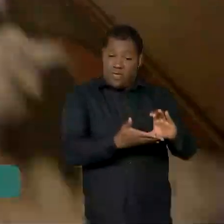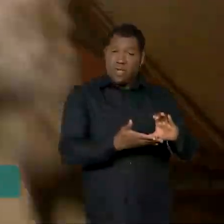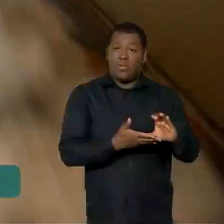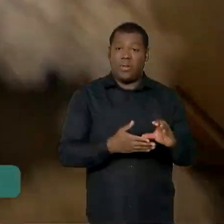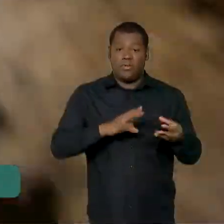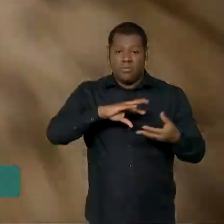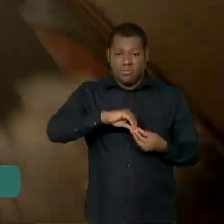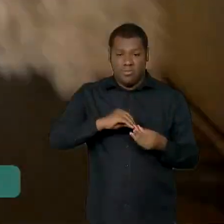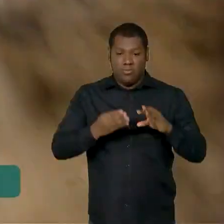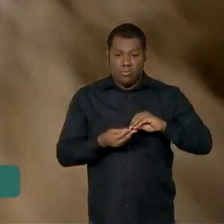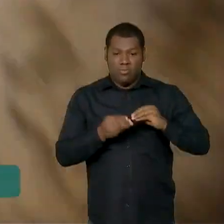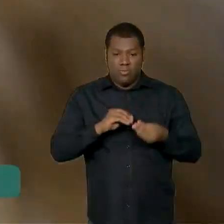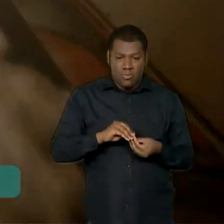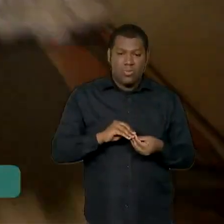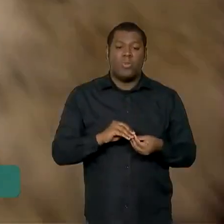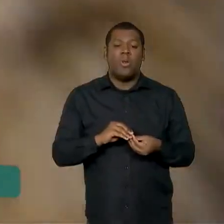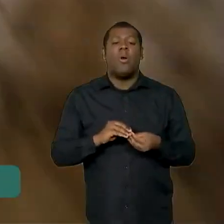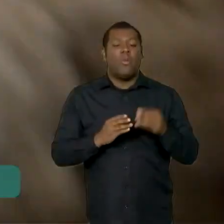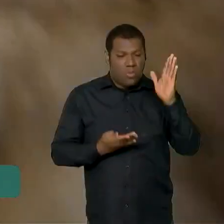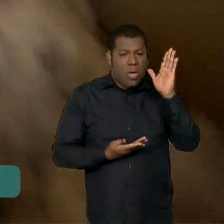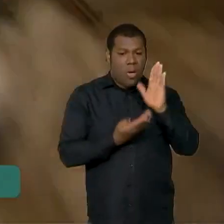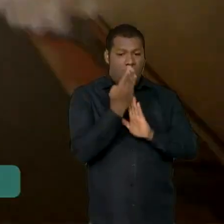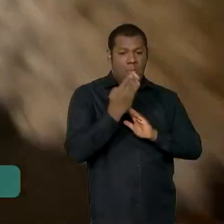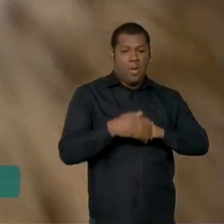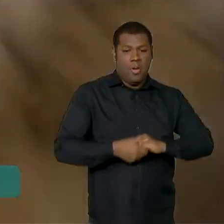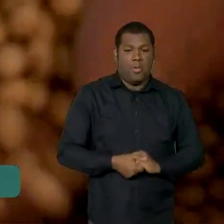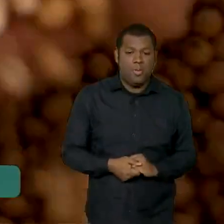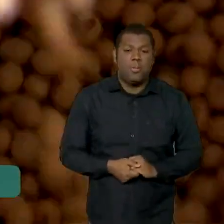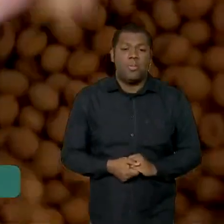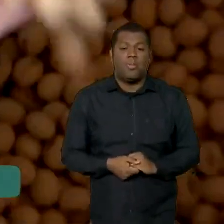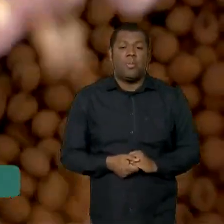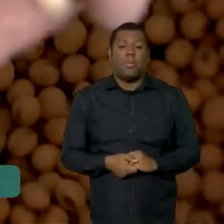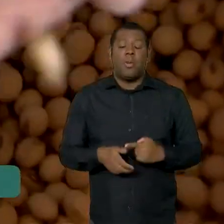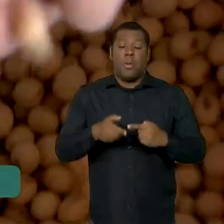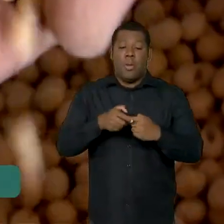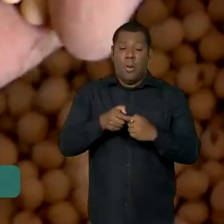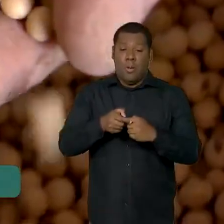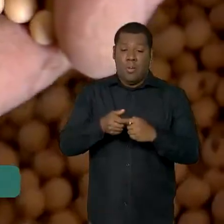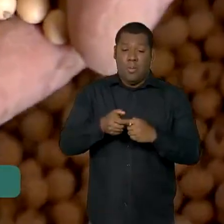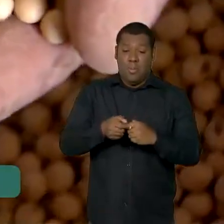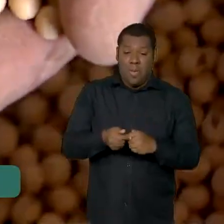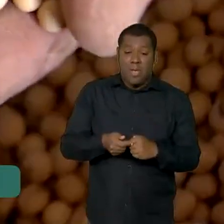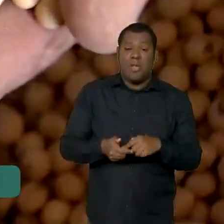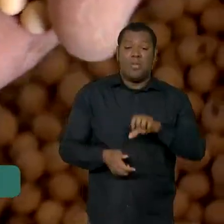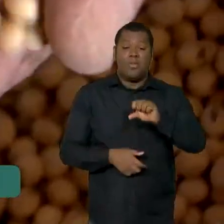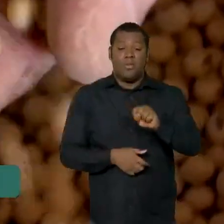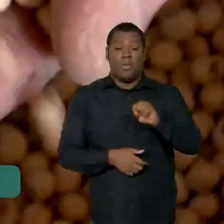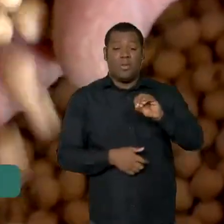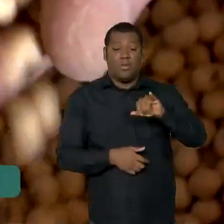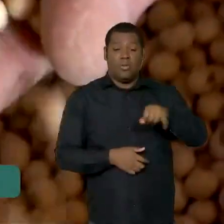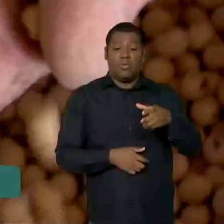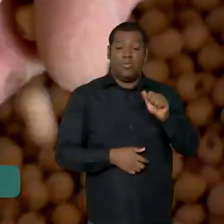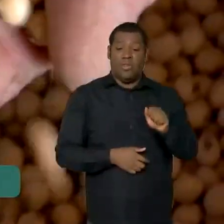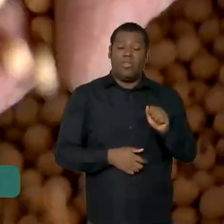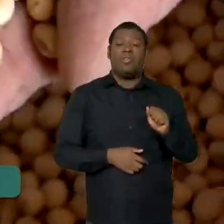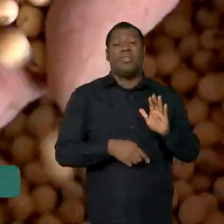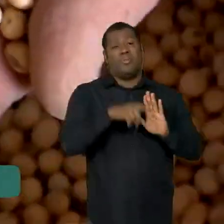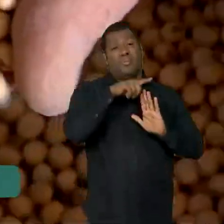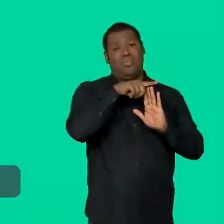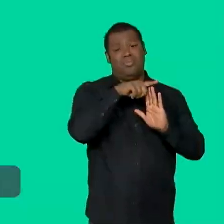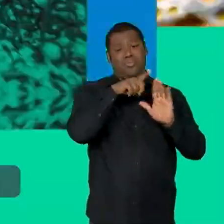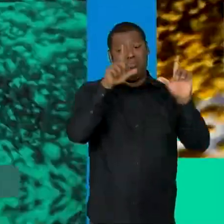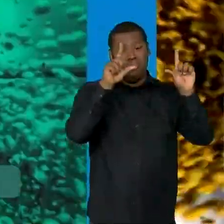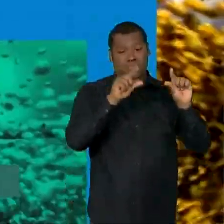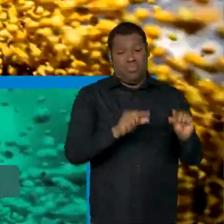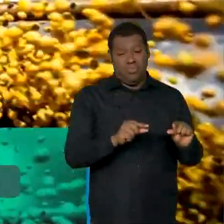também registraram aumento na produção. Em contrapartida, o milho e a soja lideram as maiores quedas